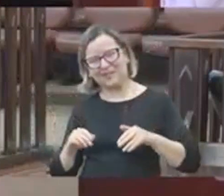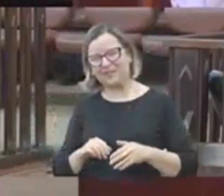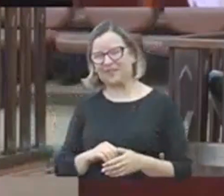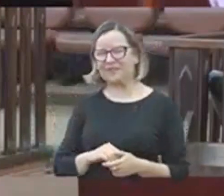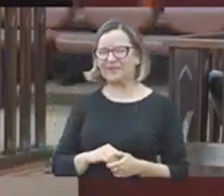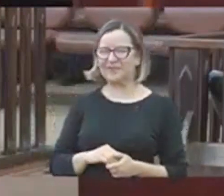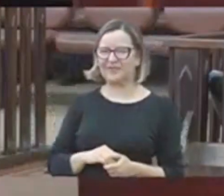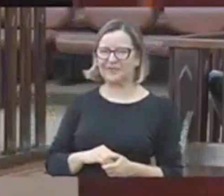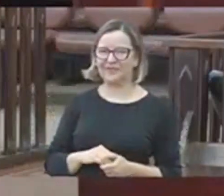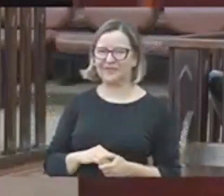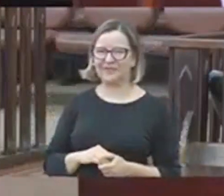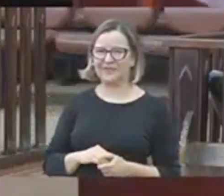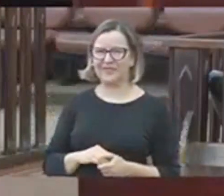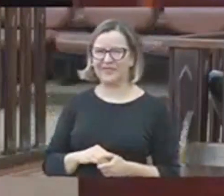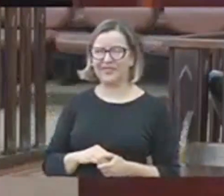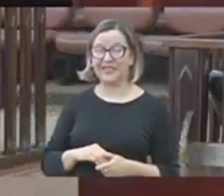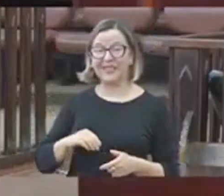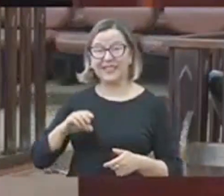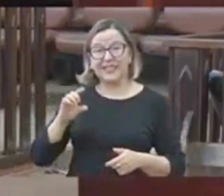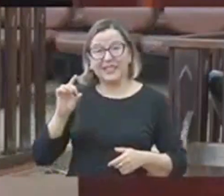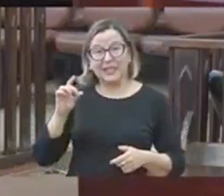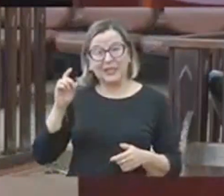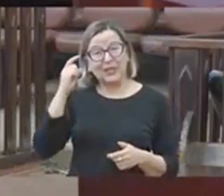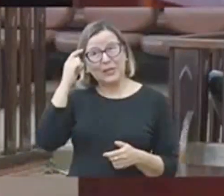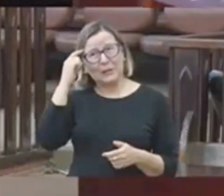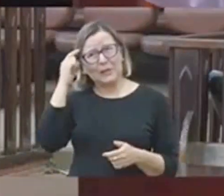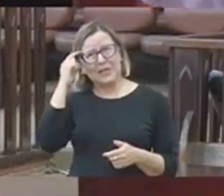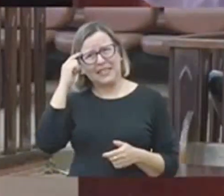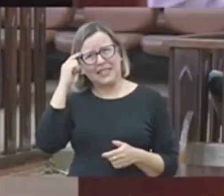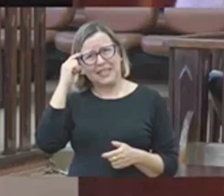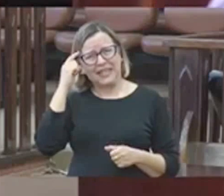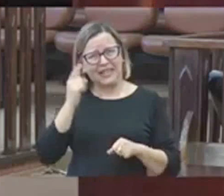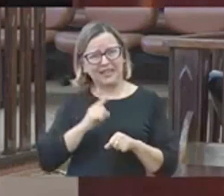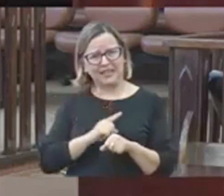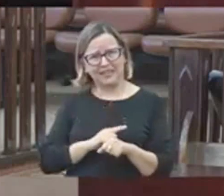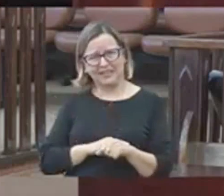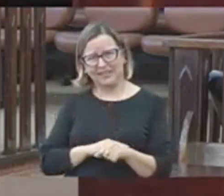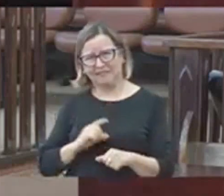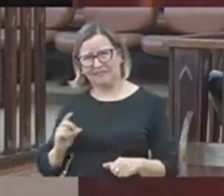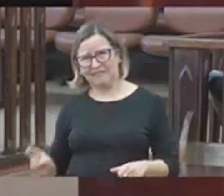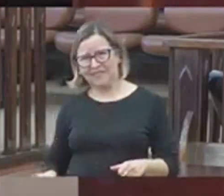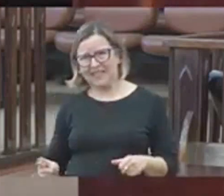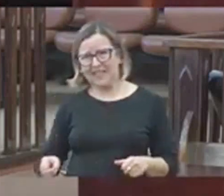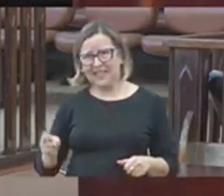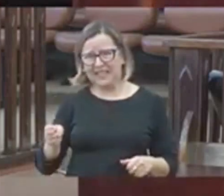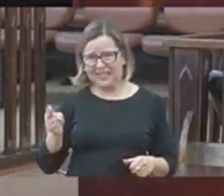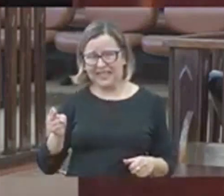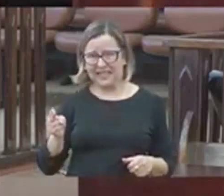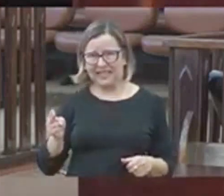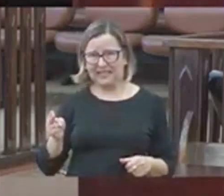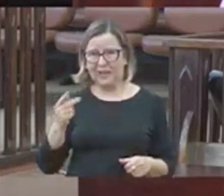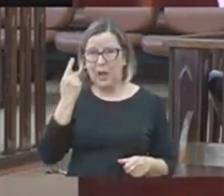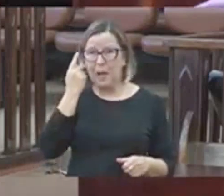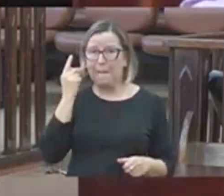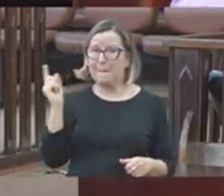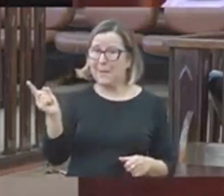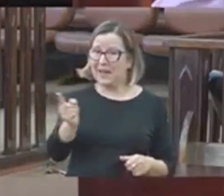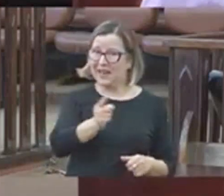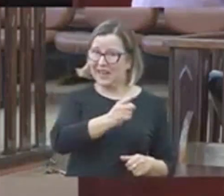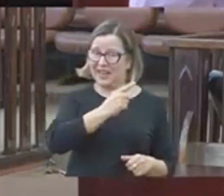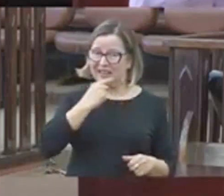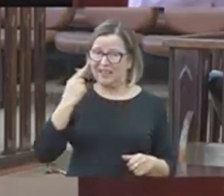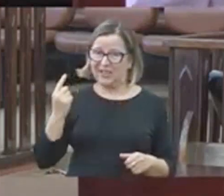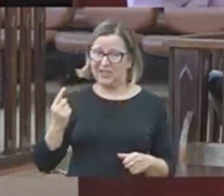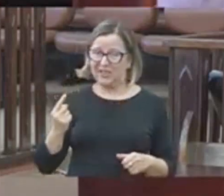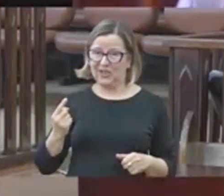Somente pensar na eternidade para o homem com uma mente finita, isso já é um